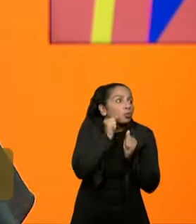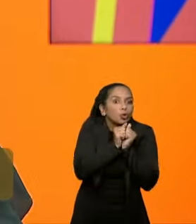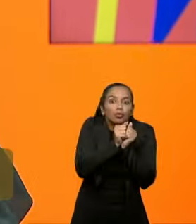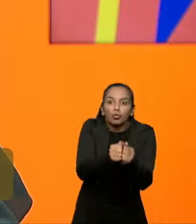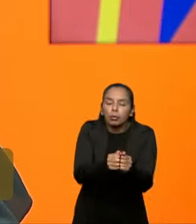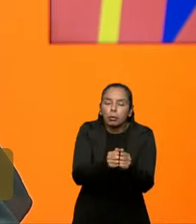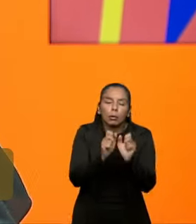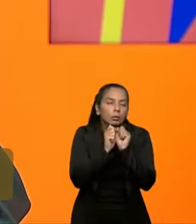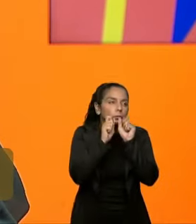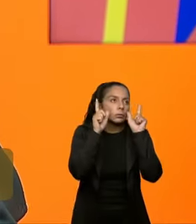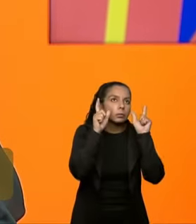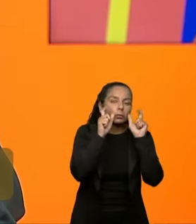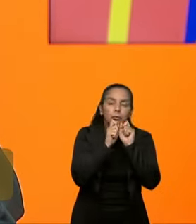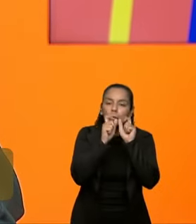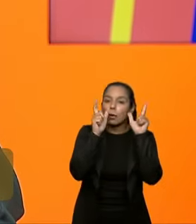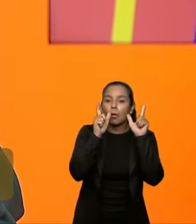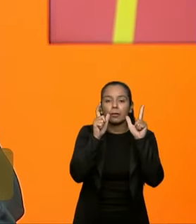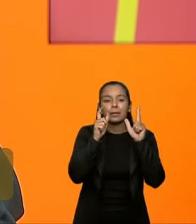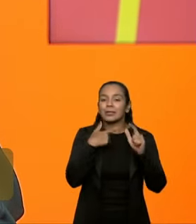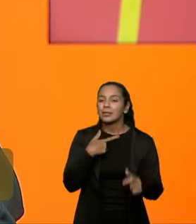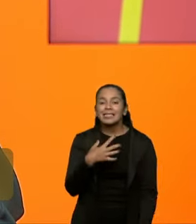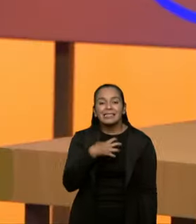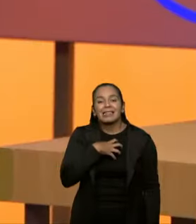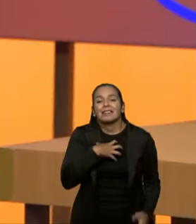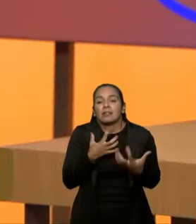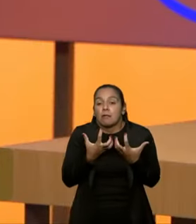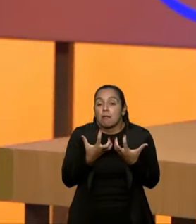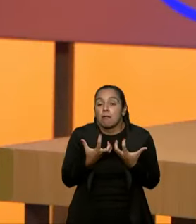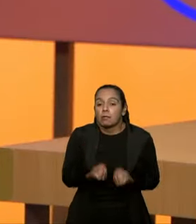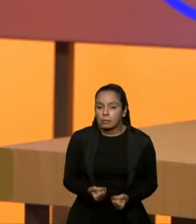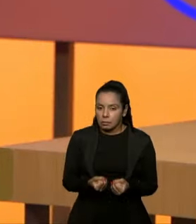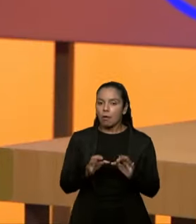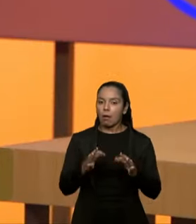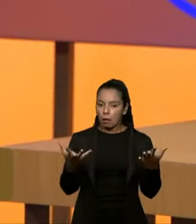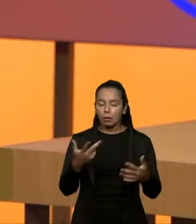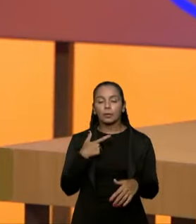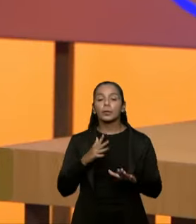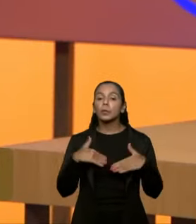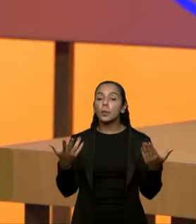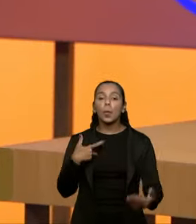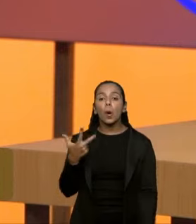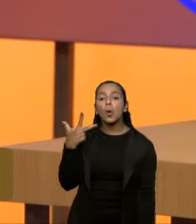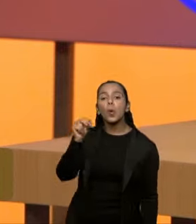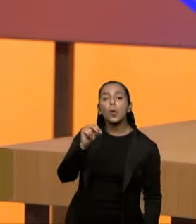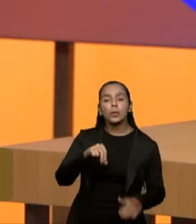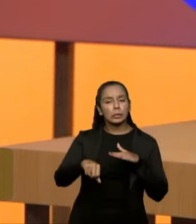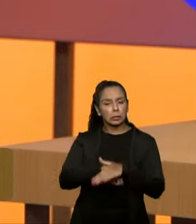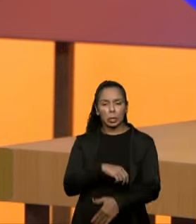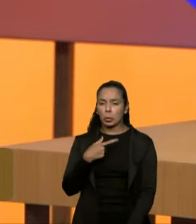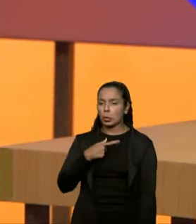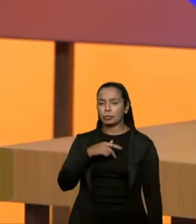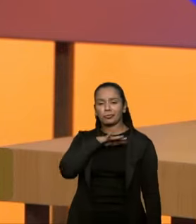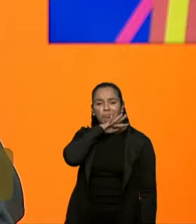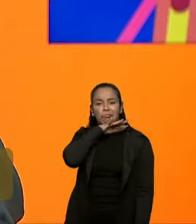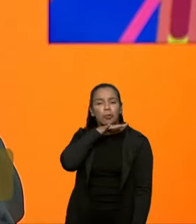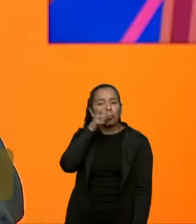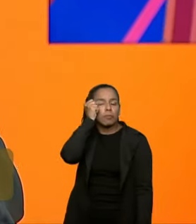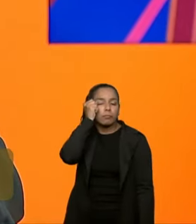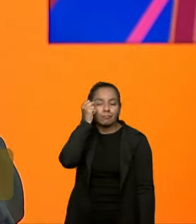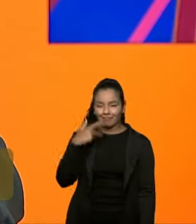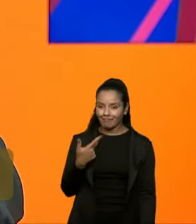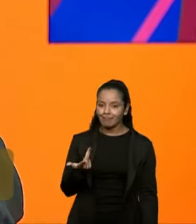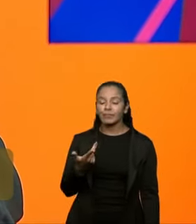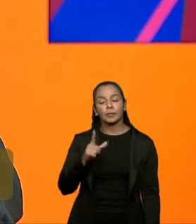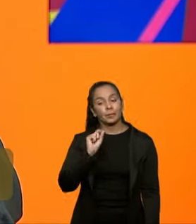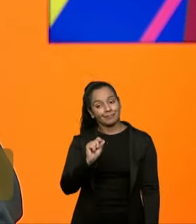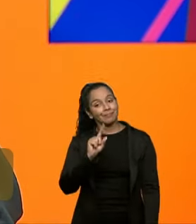aí acorda. E não está descansado. E é isso que eu queria te perguntar. Qual é a consequência de uma noite mal dormida? Eu fico destruída. Exato. Entendeu? A gente